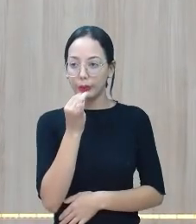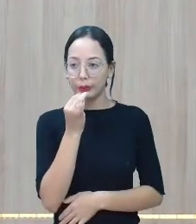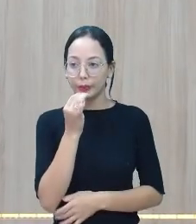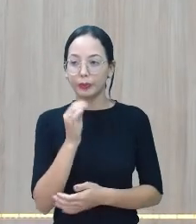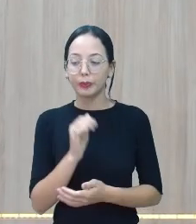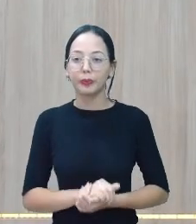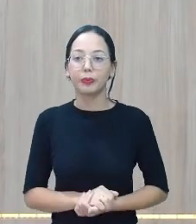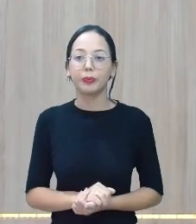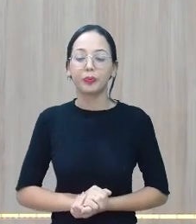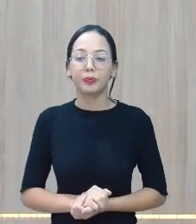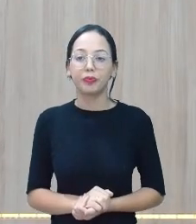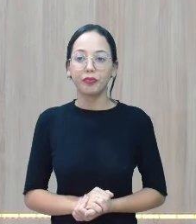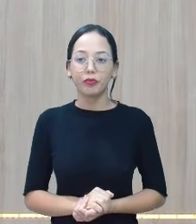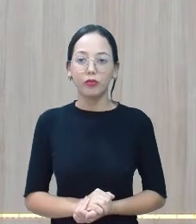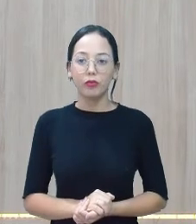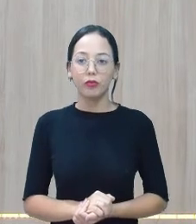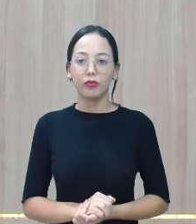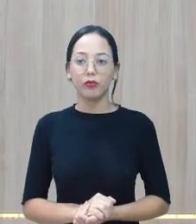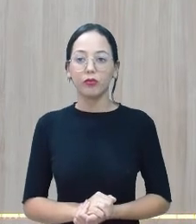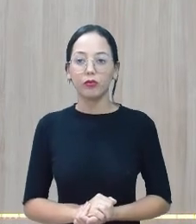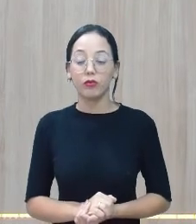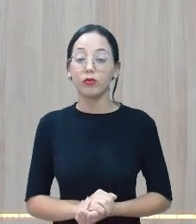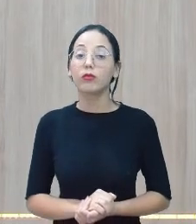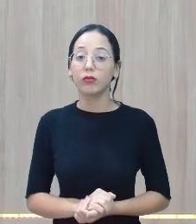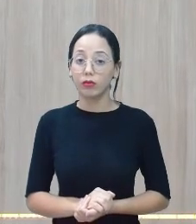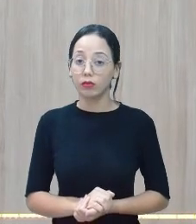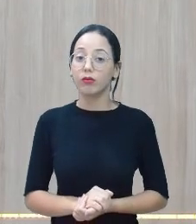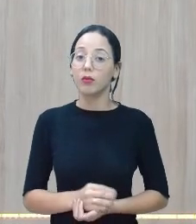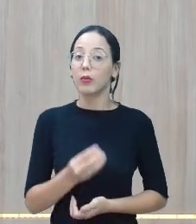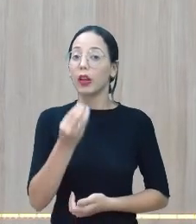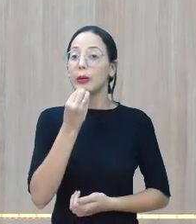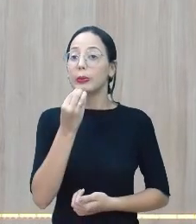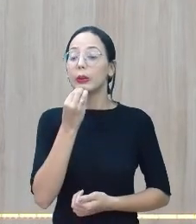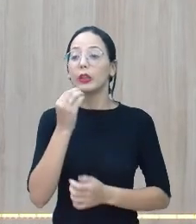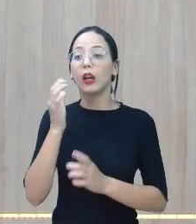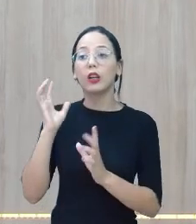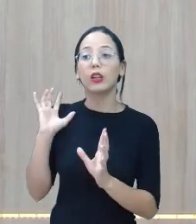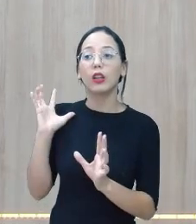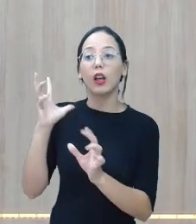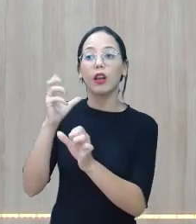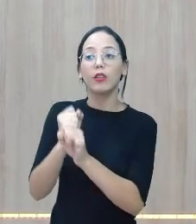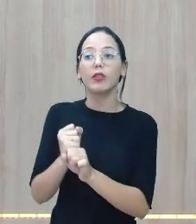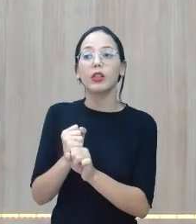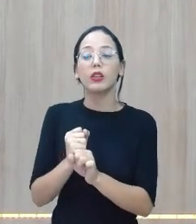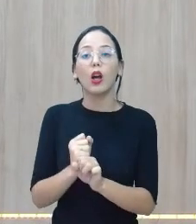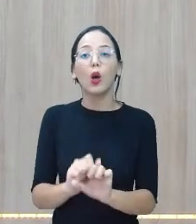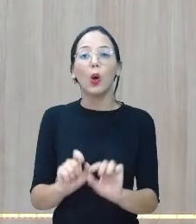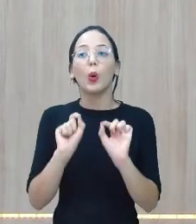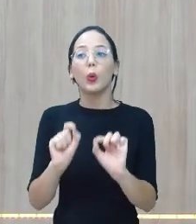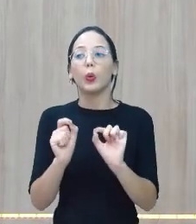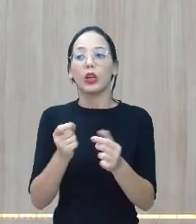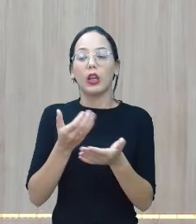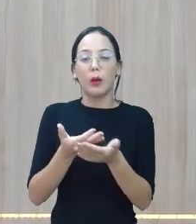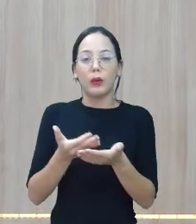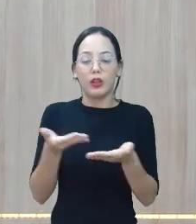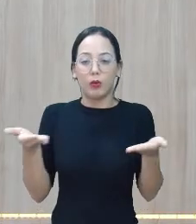temos também a oportunidade de revisar aquilo que vimos